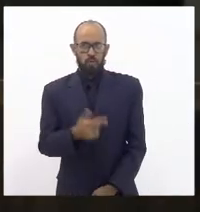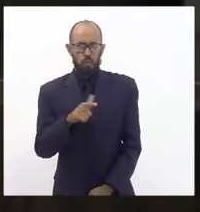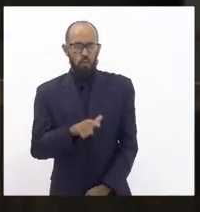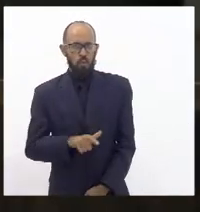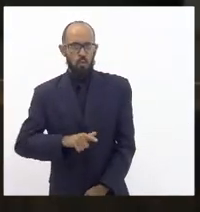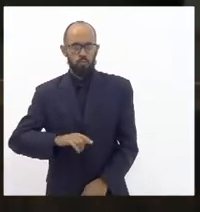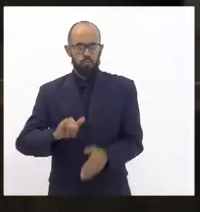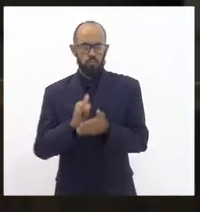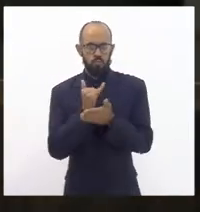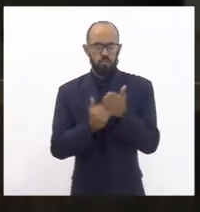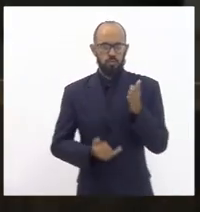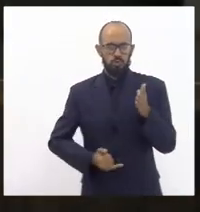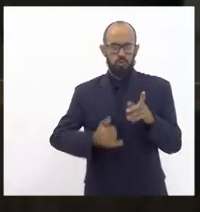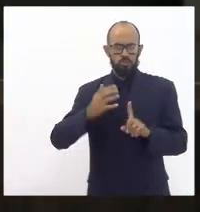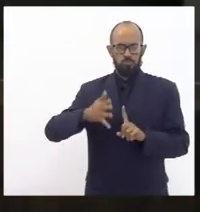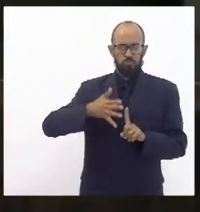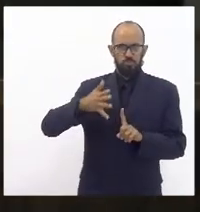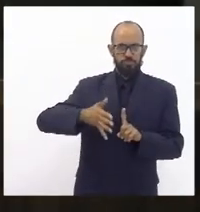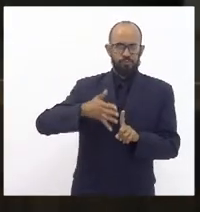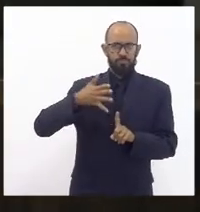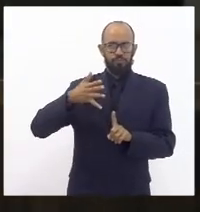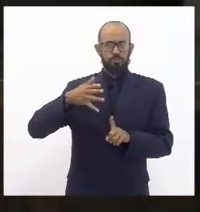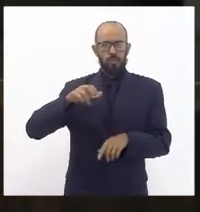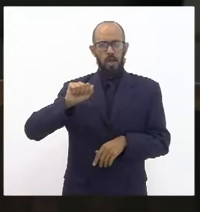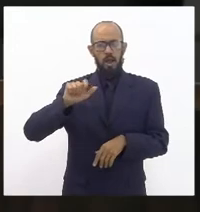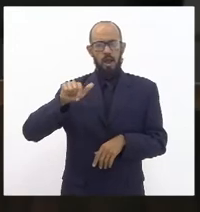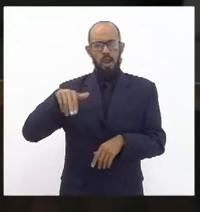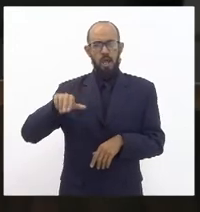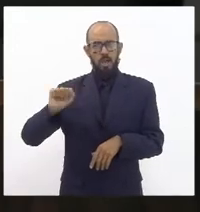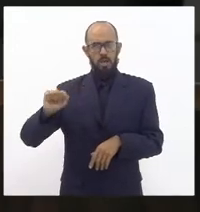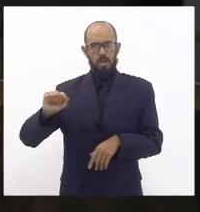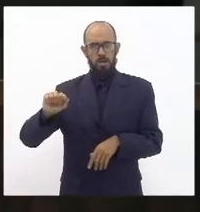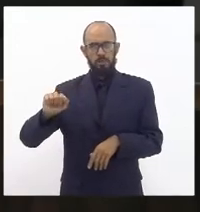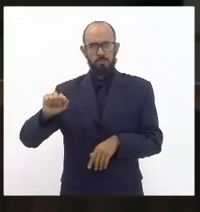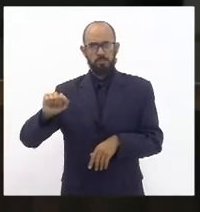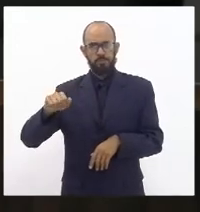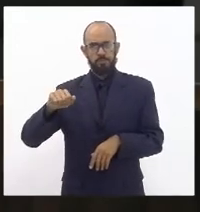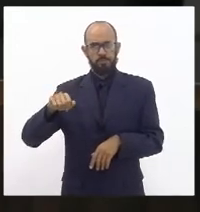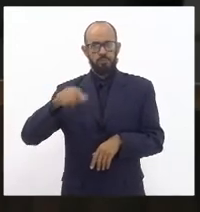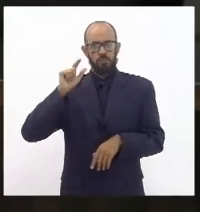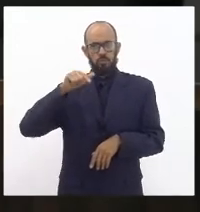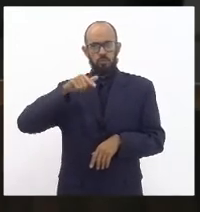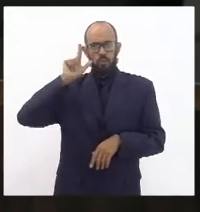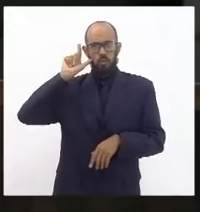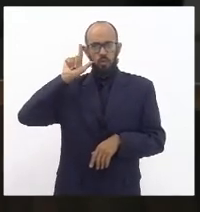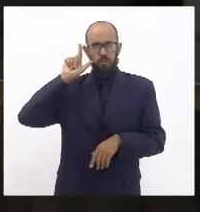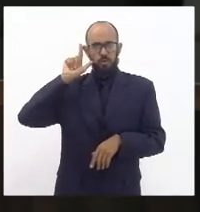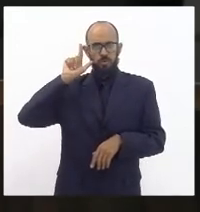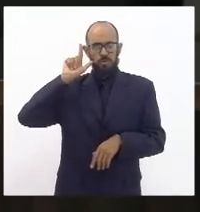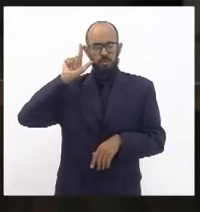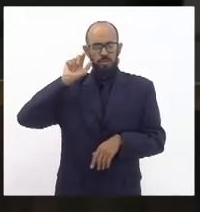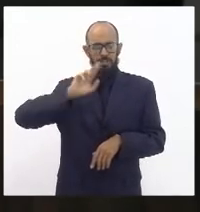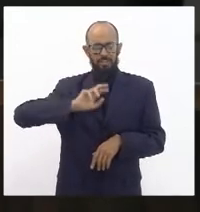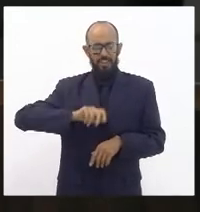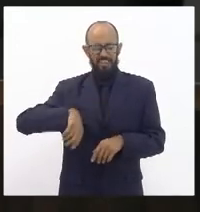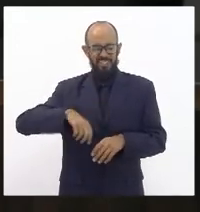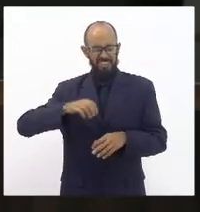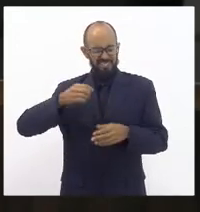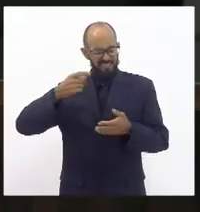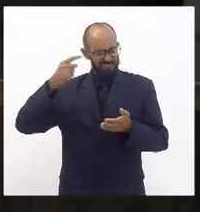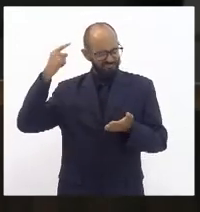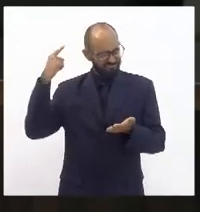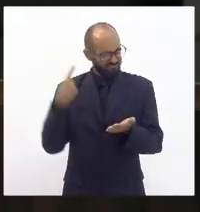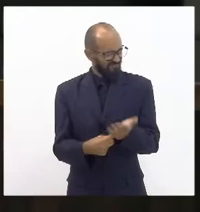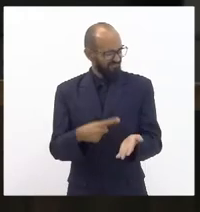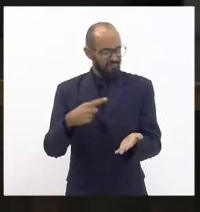escrita é uma adaptar a nobre deputada Alana passos que ontem cumpriu religiosamente o